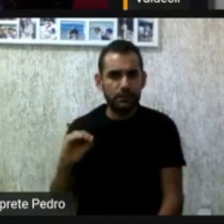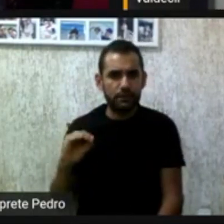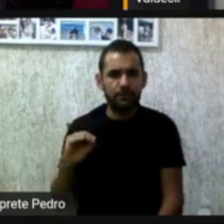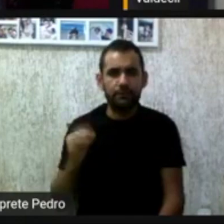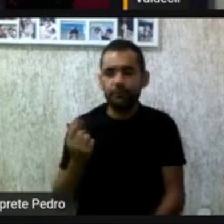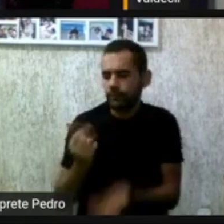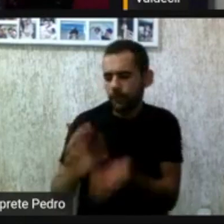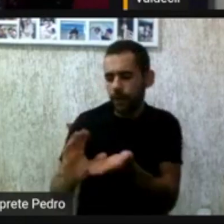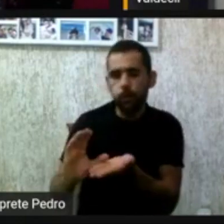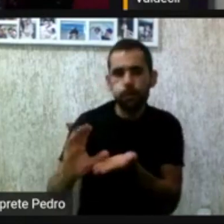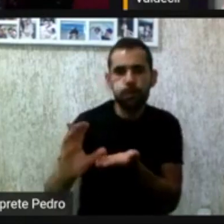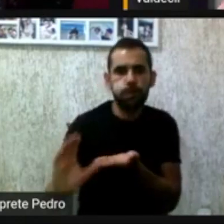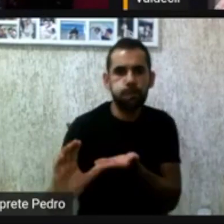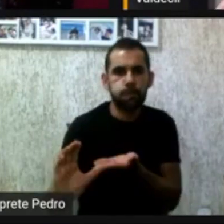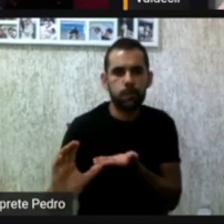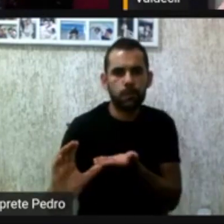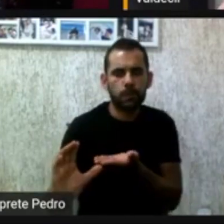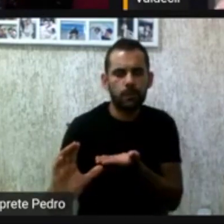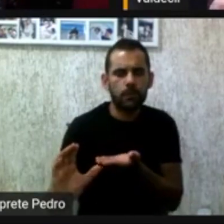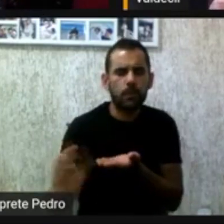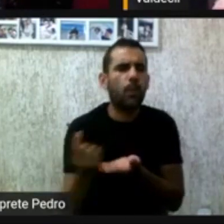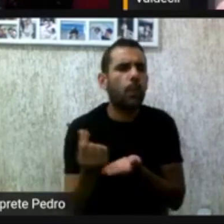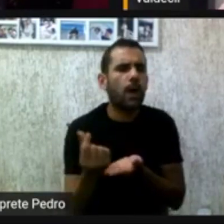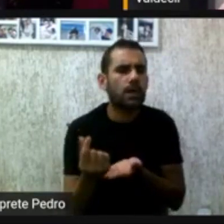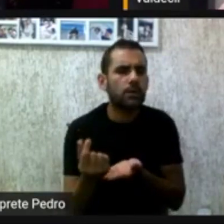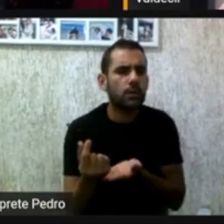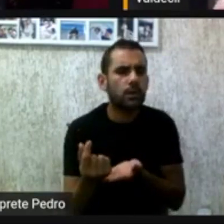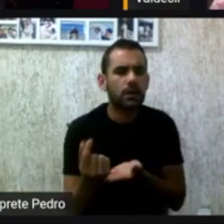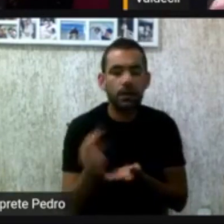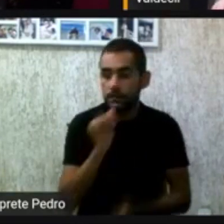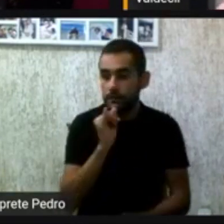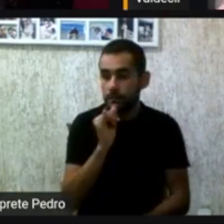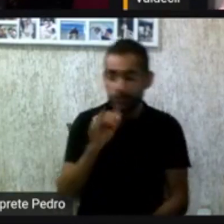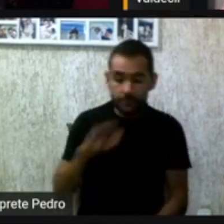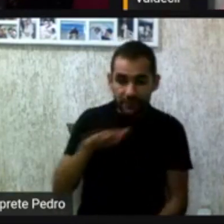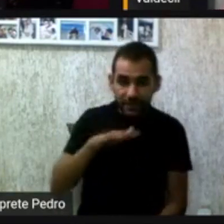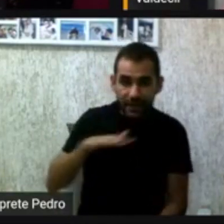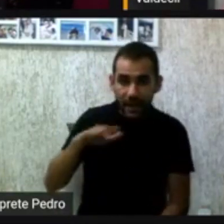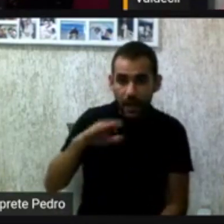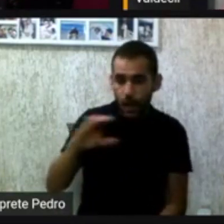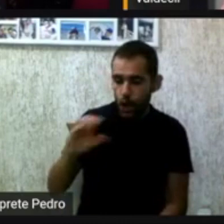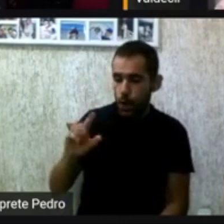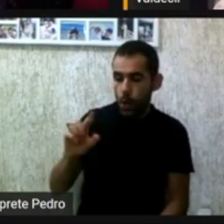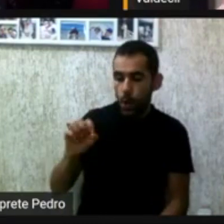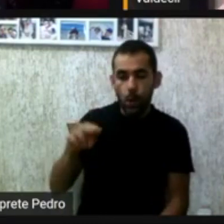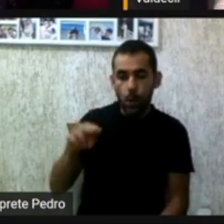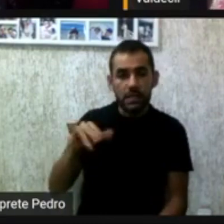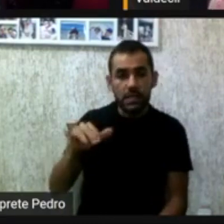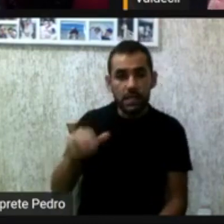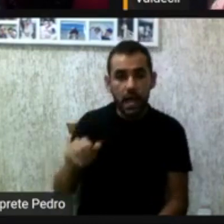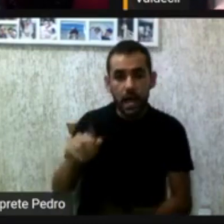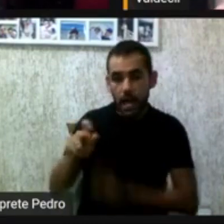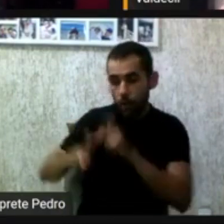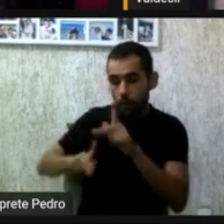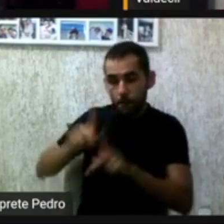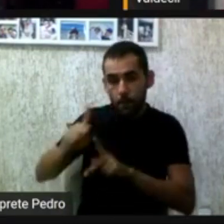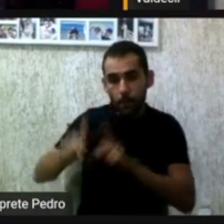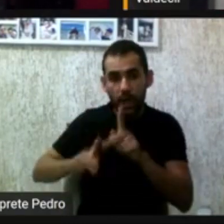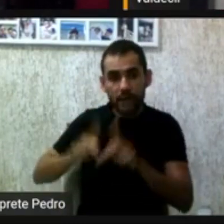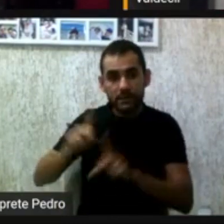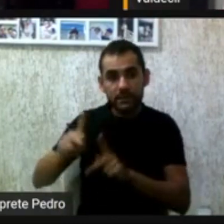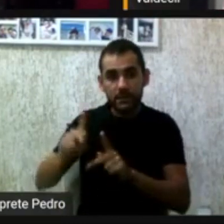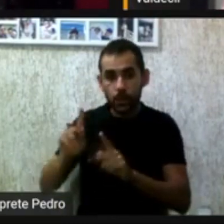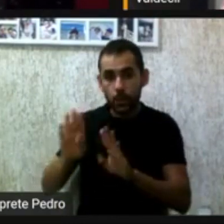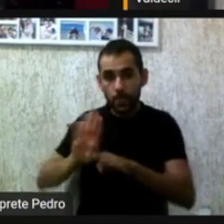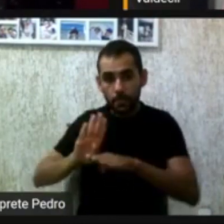na Avenida 31 de Março? Será que aí na região da Colônia, na 31 de Março, a população desse